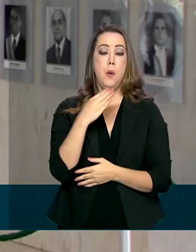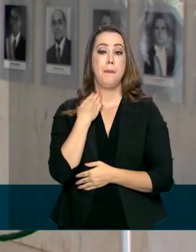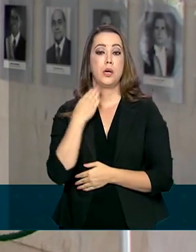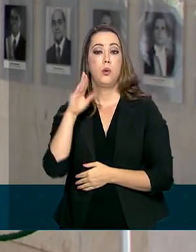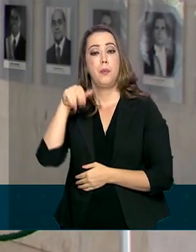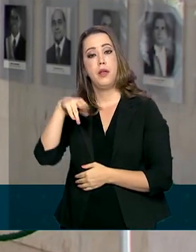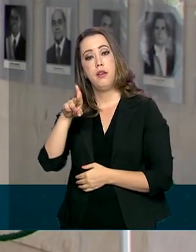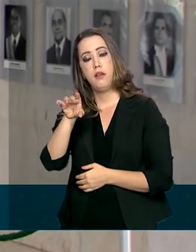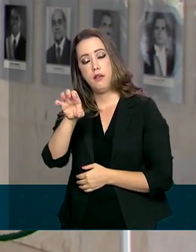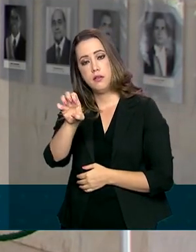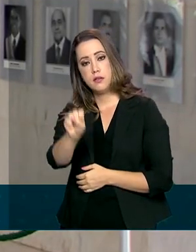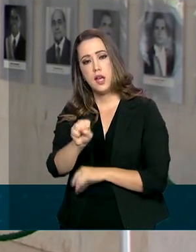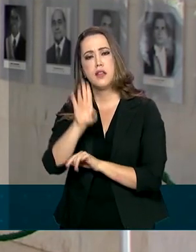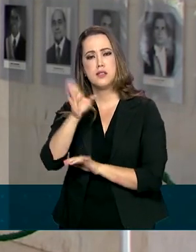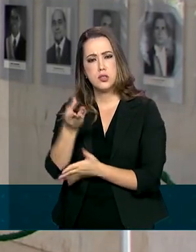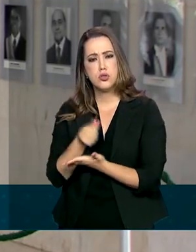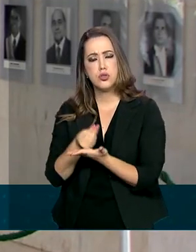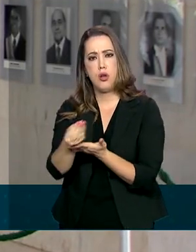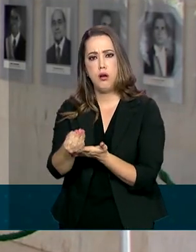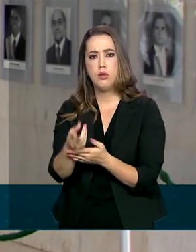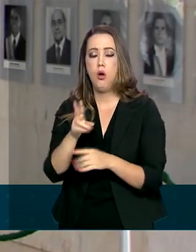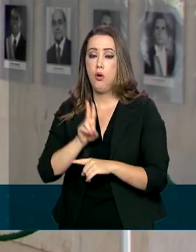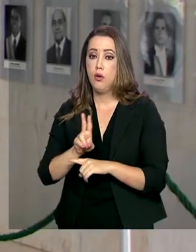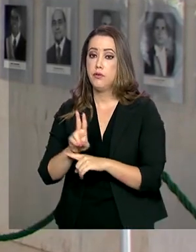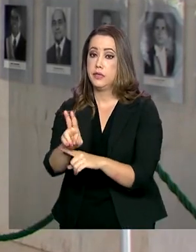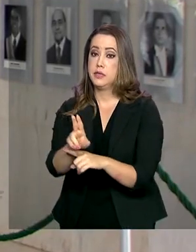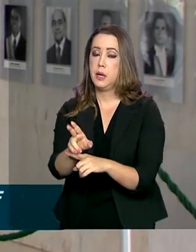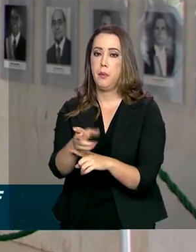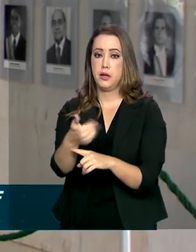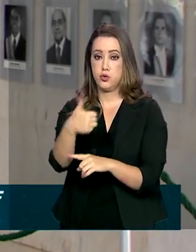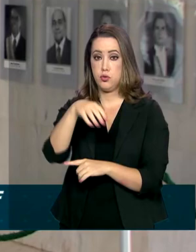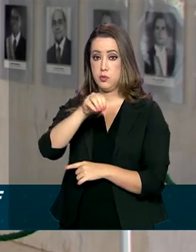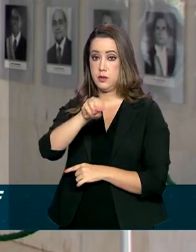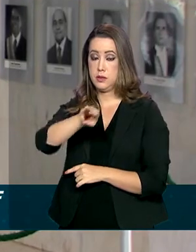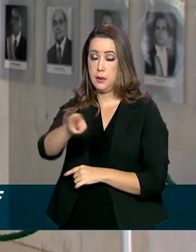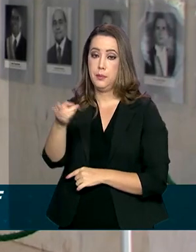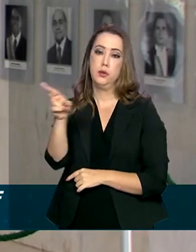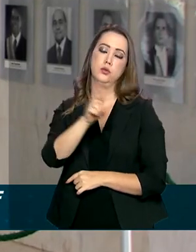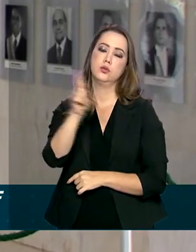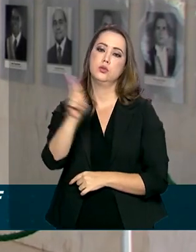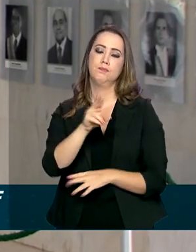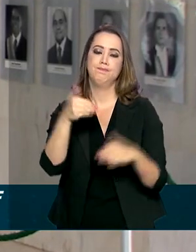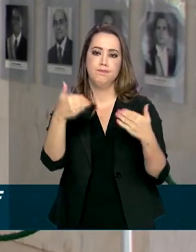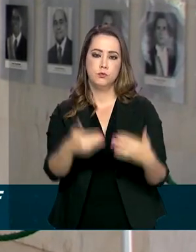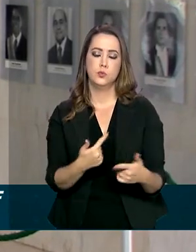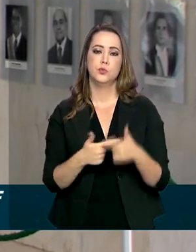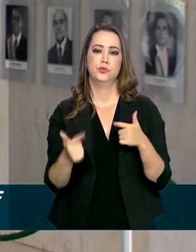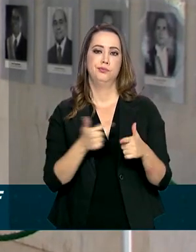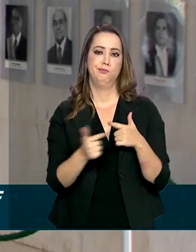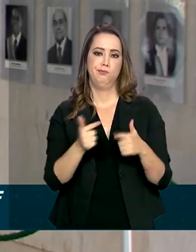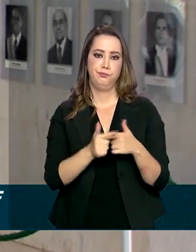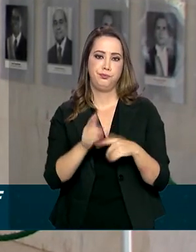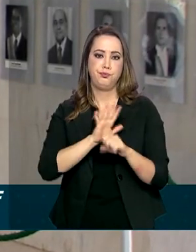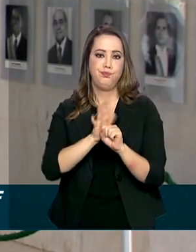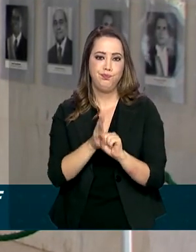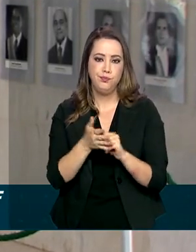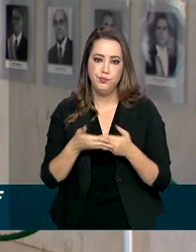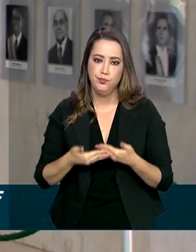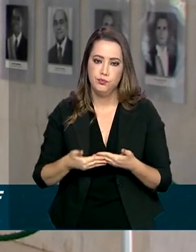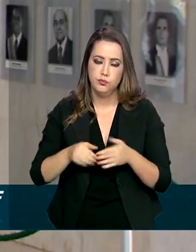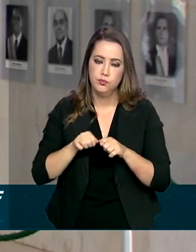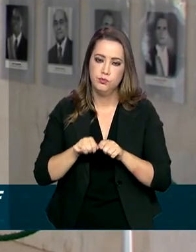indiretamente 100 bilhões de reais em recursos para o enfrentamento dos efeitos do coronavírus.